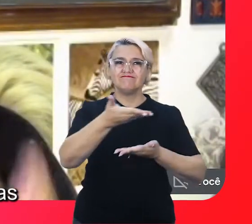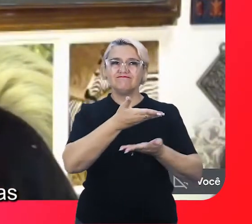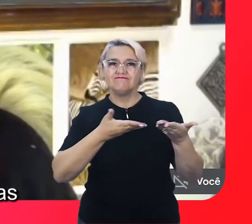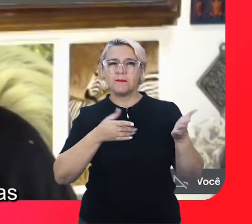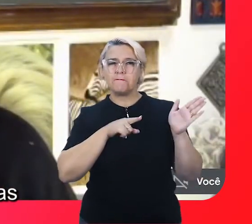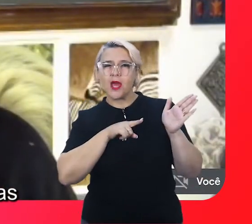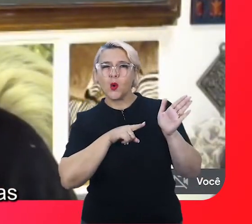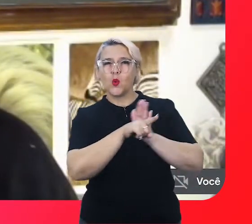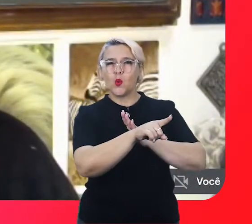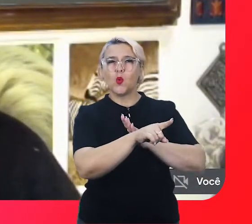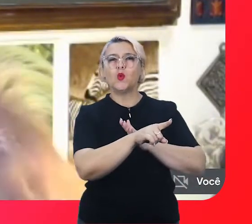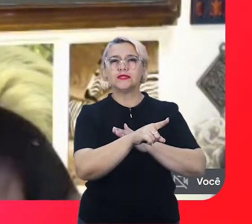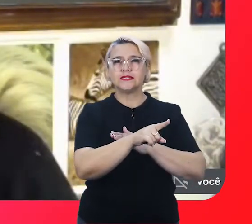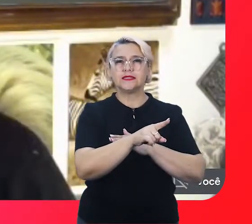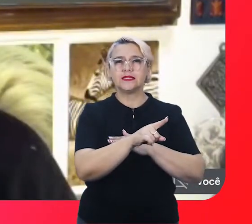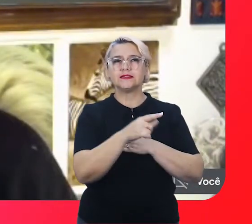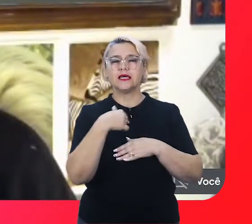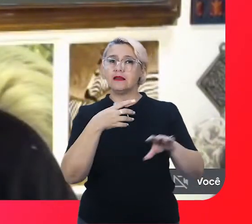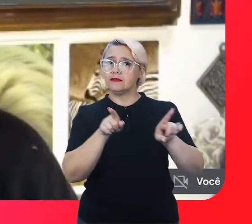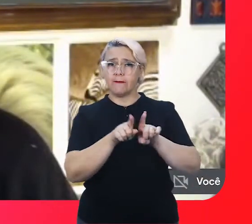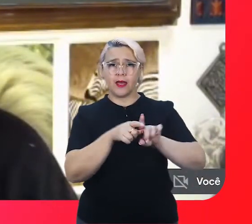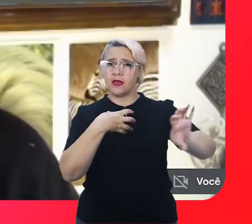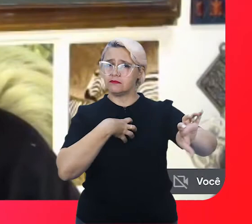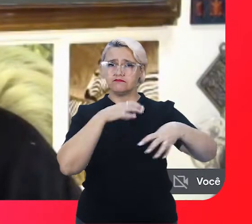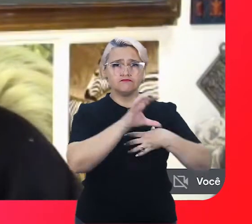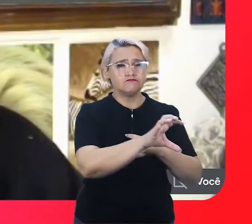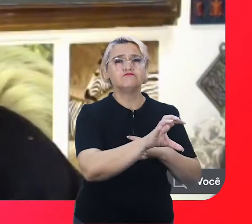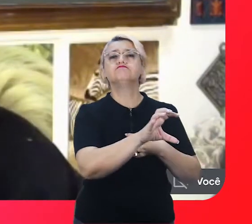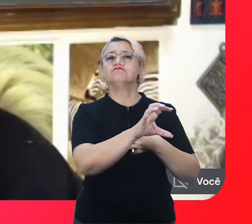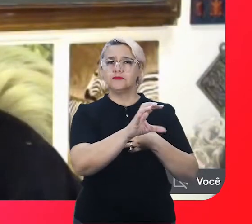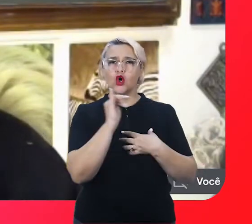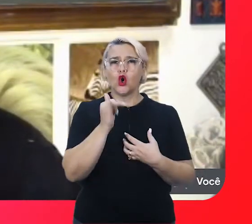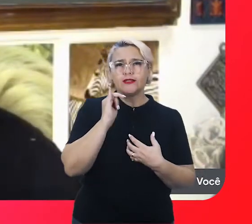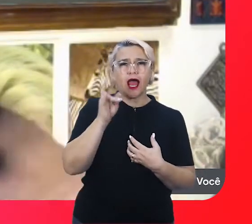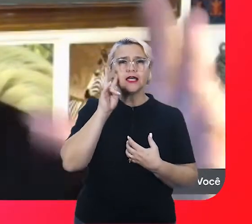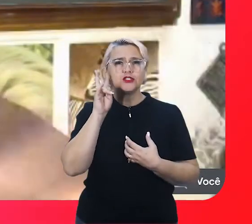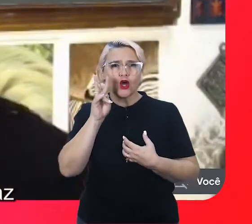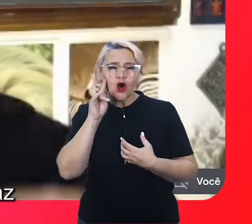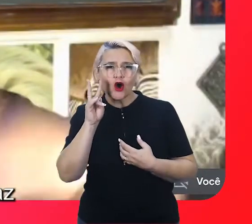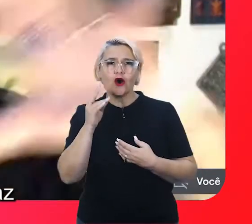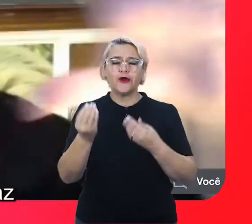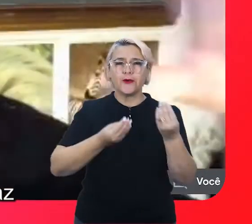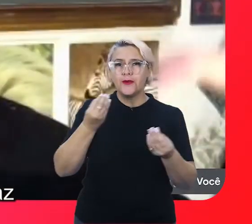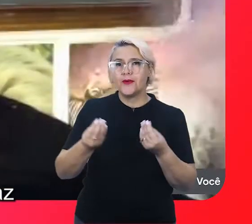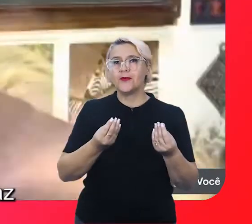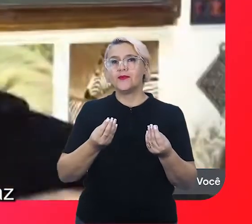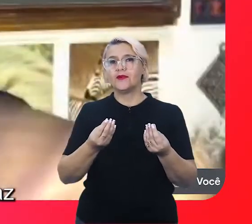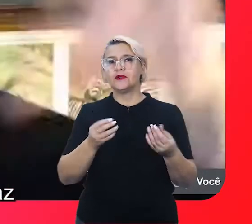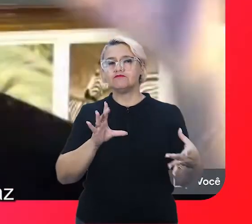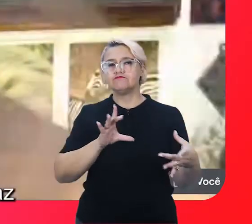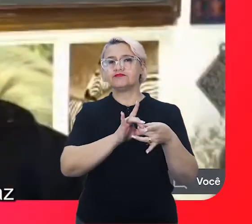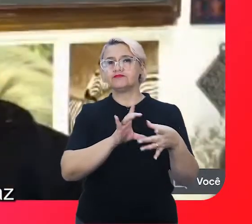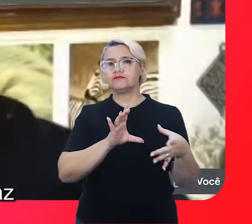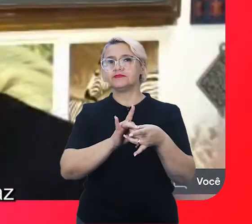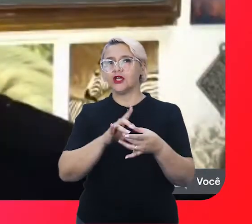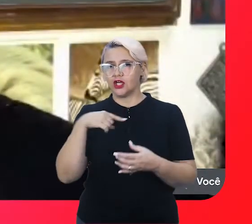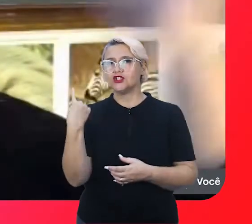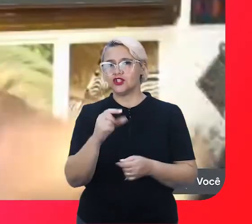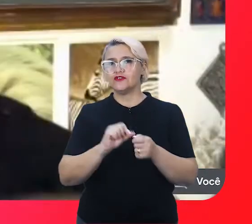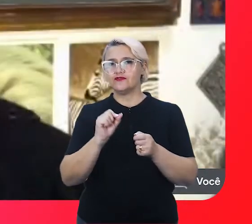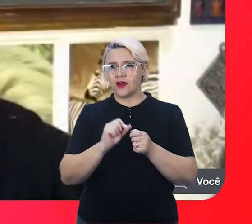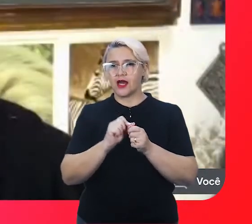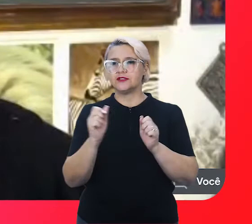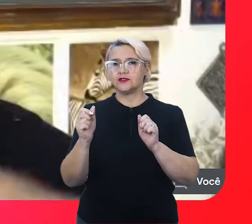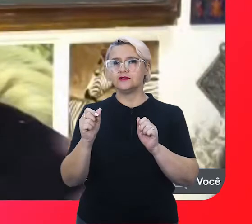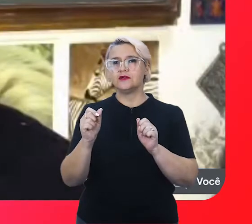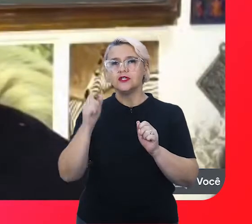fazer perguntas e de se colocar no lugar do outro, de contar histórias e fazer esses nexos todos que a gente faz, de junta